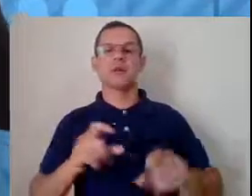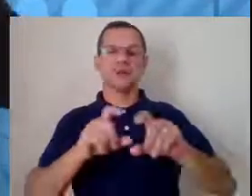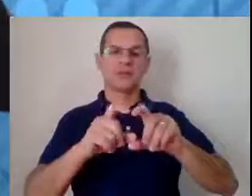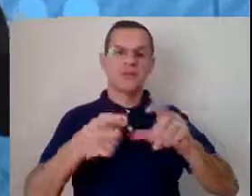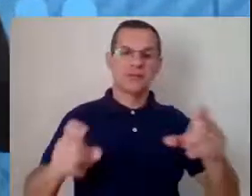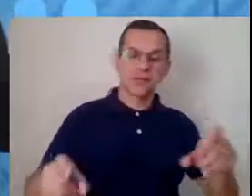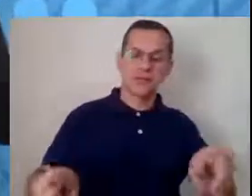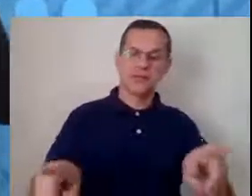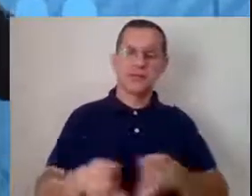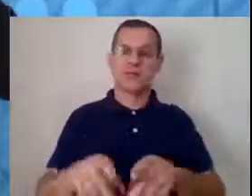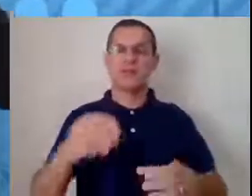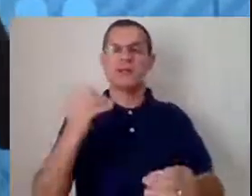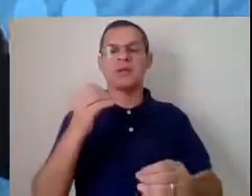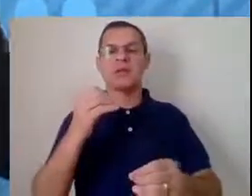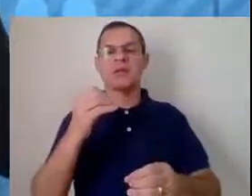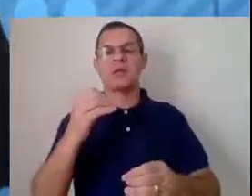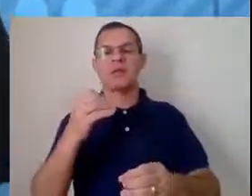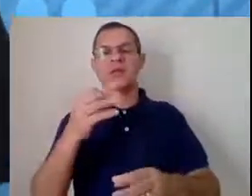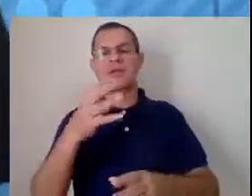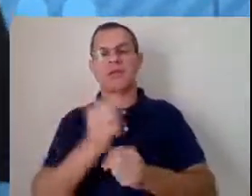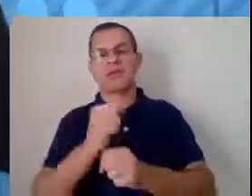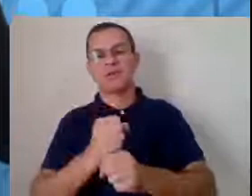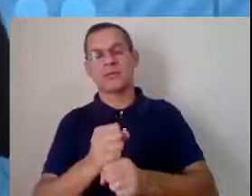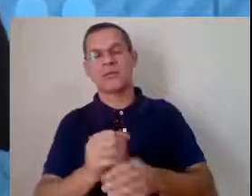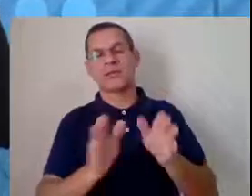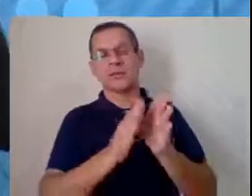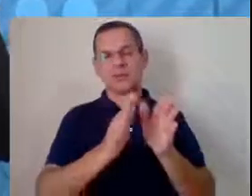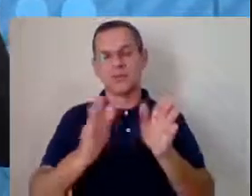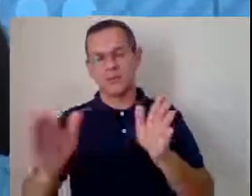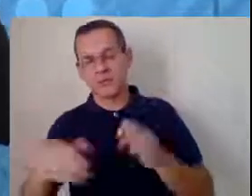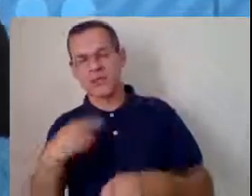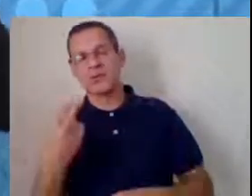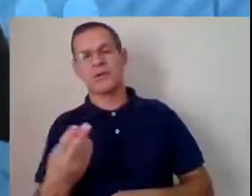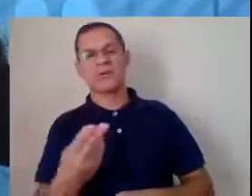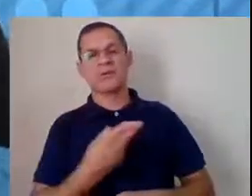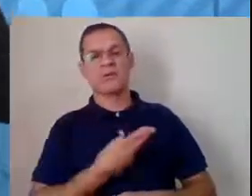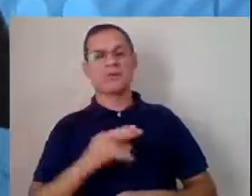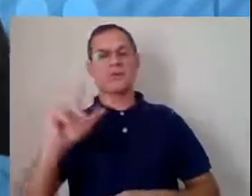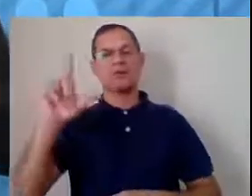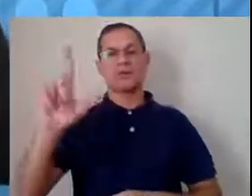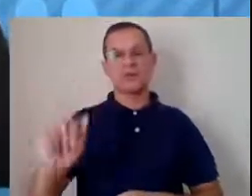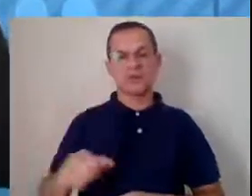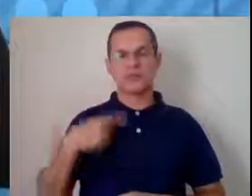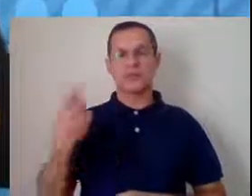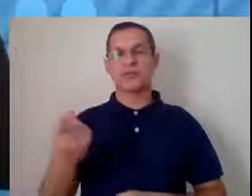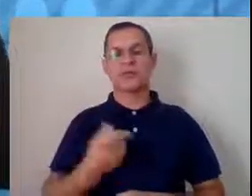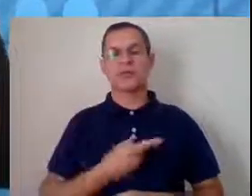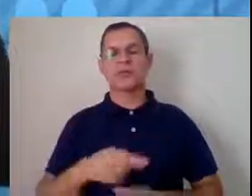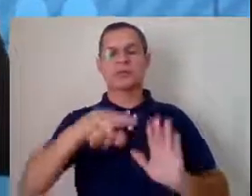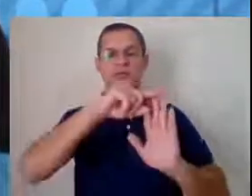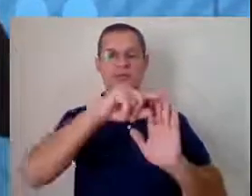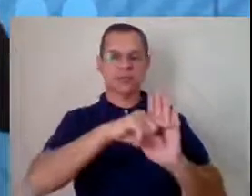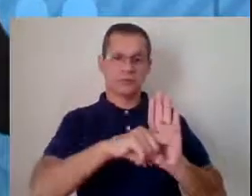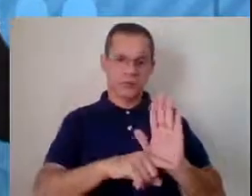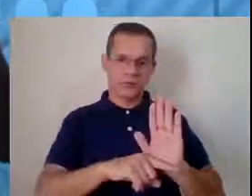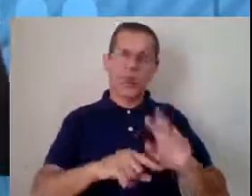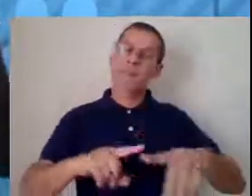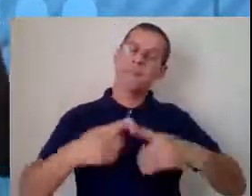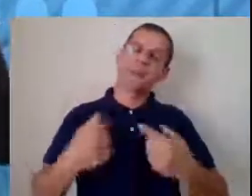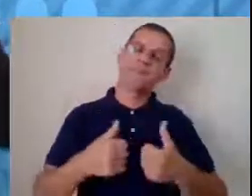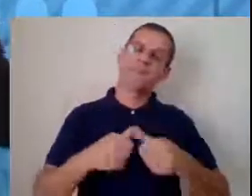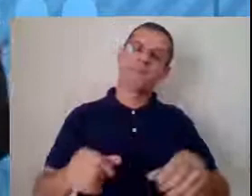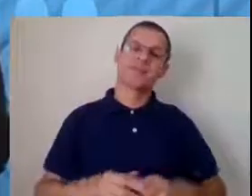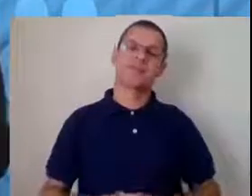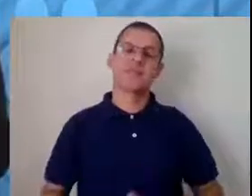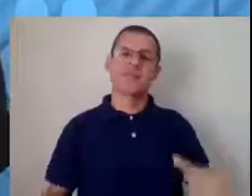ter operações, ou vamos ter sequências lá nos nossos algoritmos, nas nossas programações, e